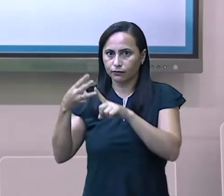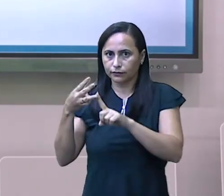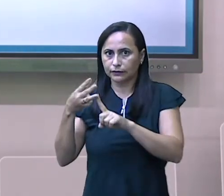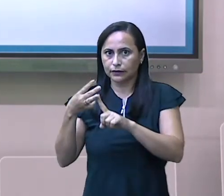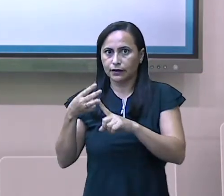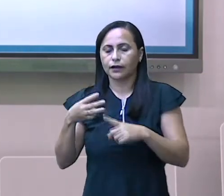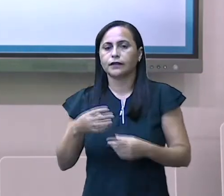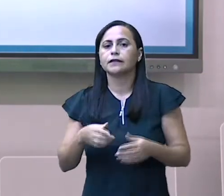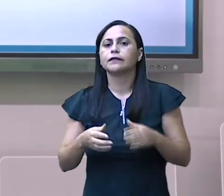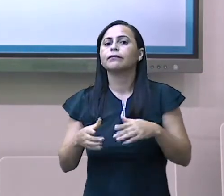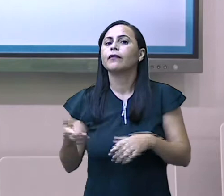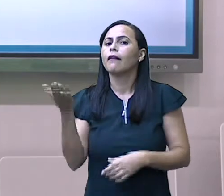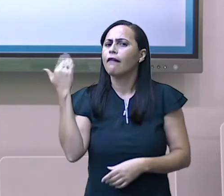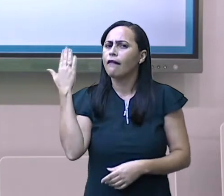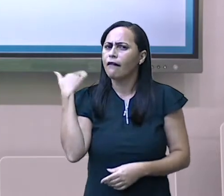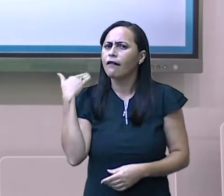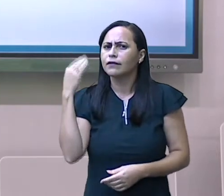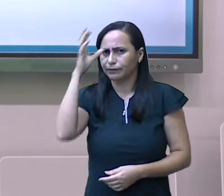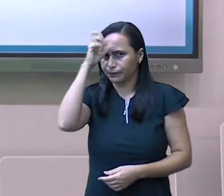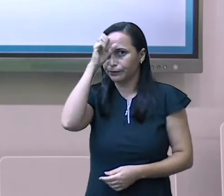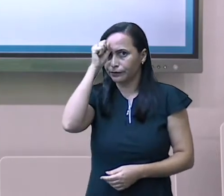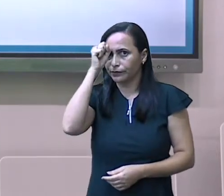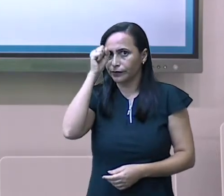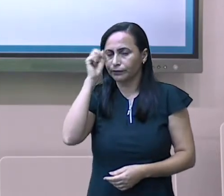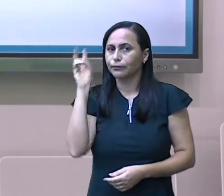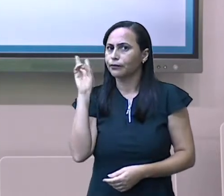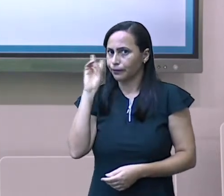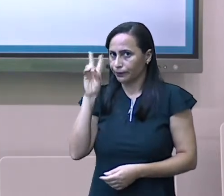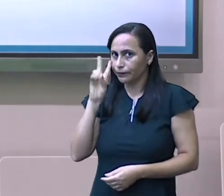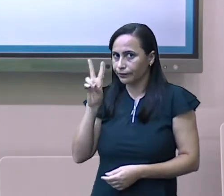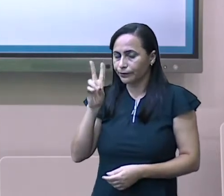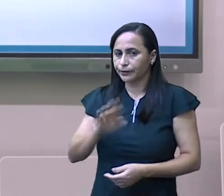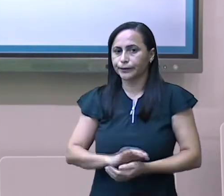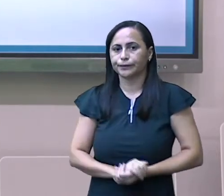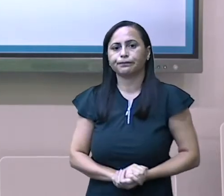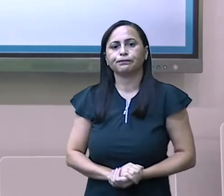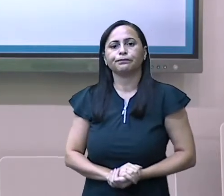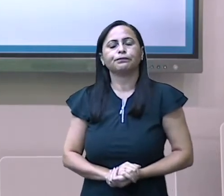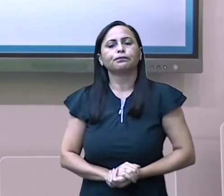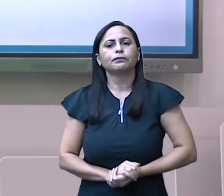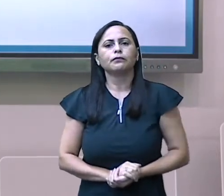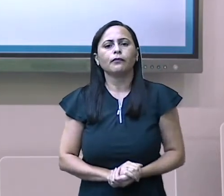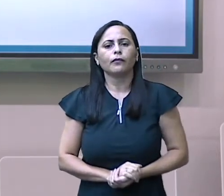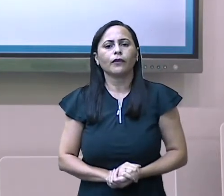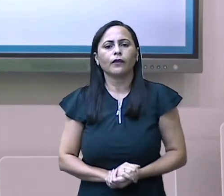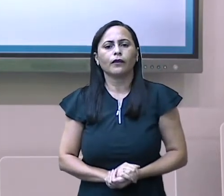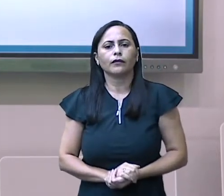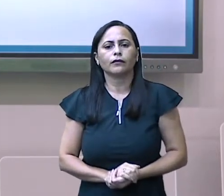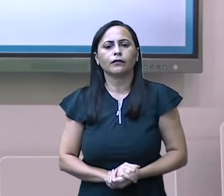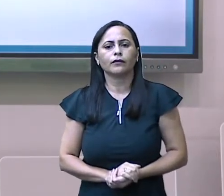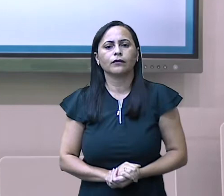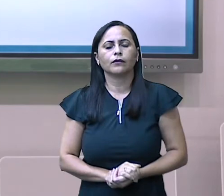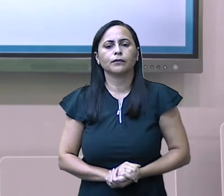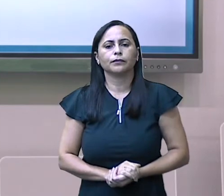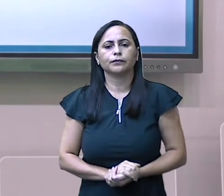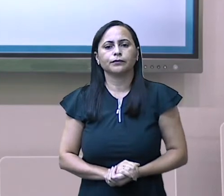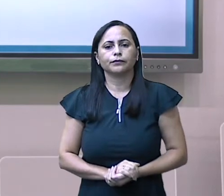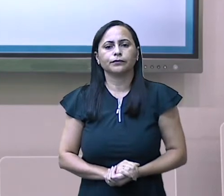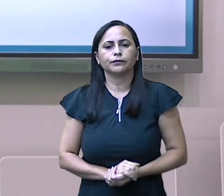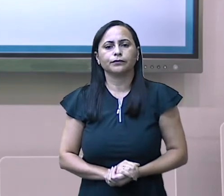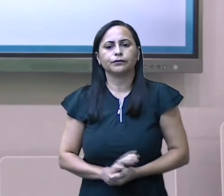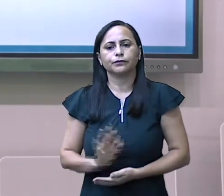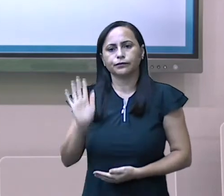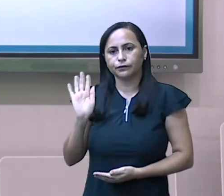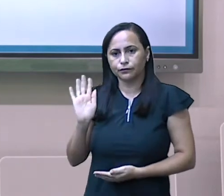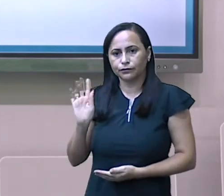anterior. Estão lembrados que a professora falou para vocês? Só a professora